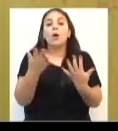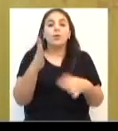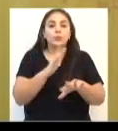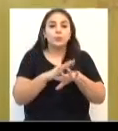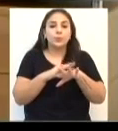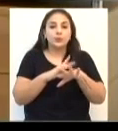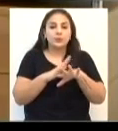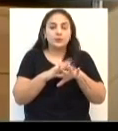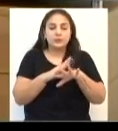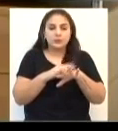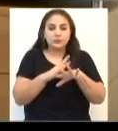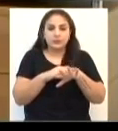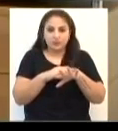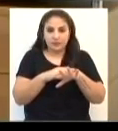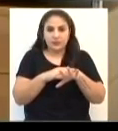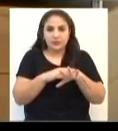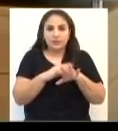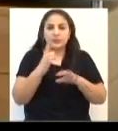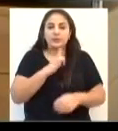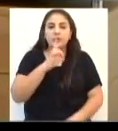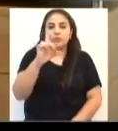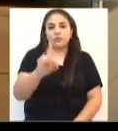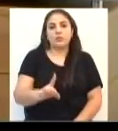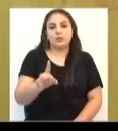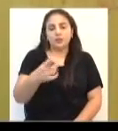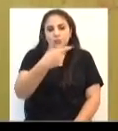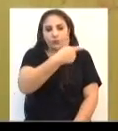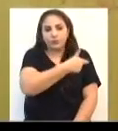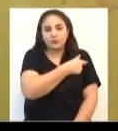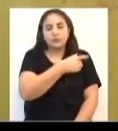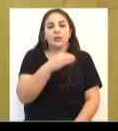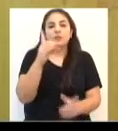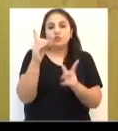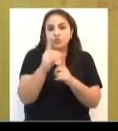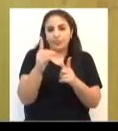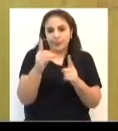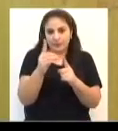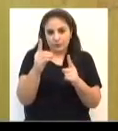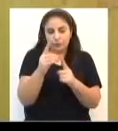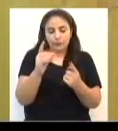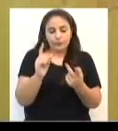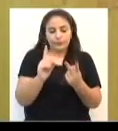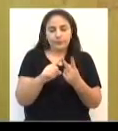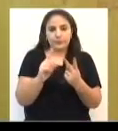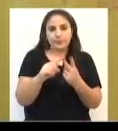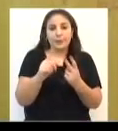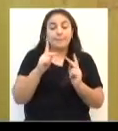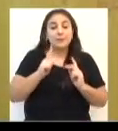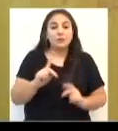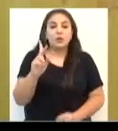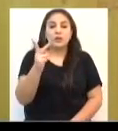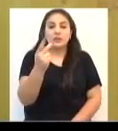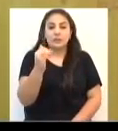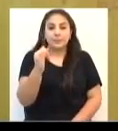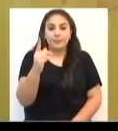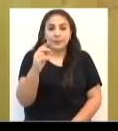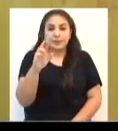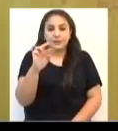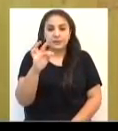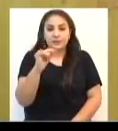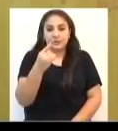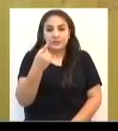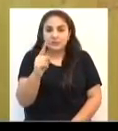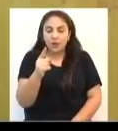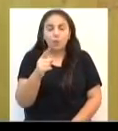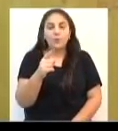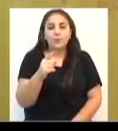então, que teoricamente dariam direito à vacina? Diabéticos, né? Hipertensos, não está bem